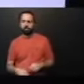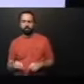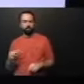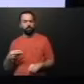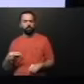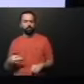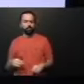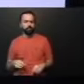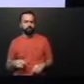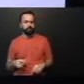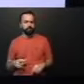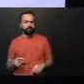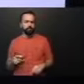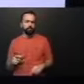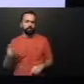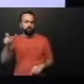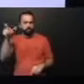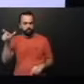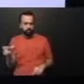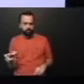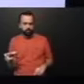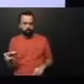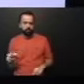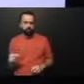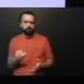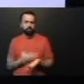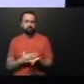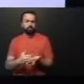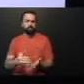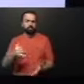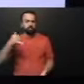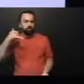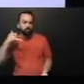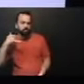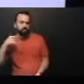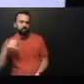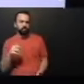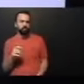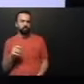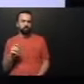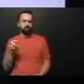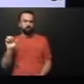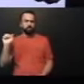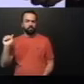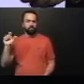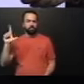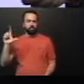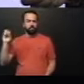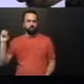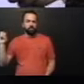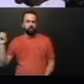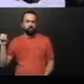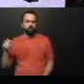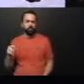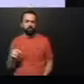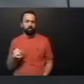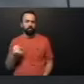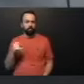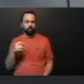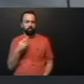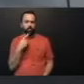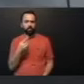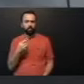3. Uma das personagens inicia a conversa. Alô, quem fala? O que ela deseja saber,